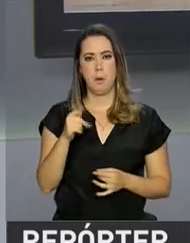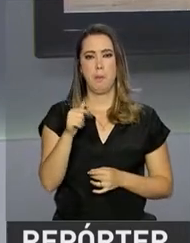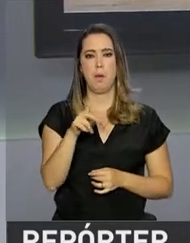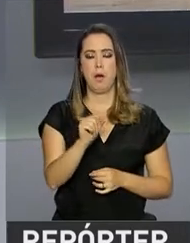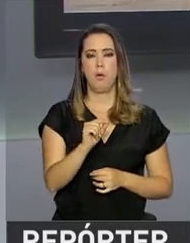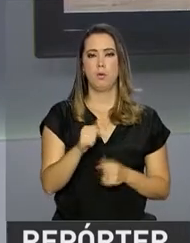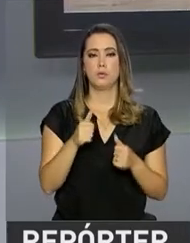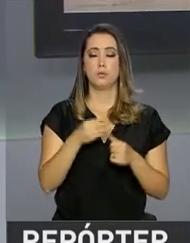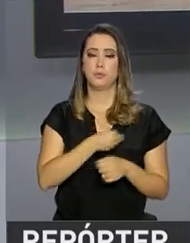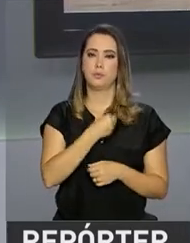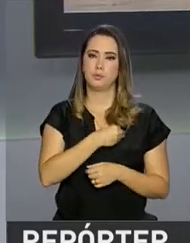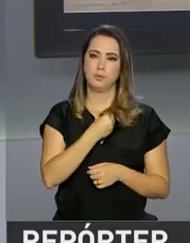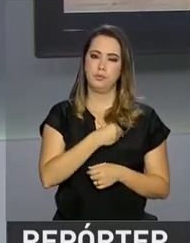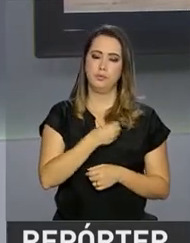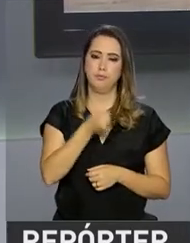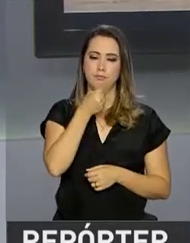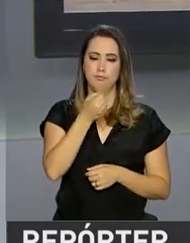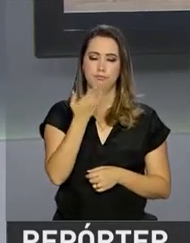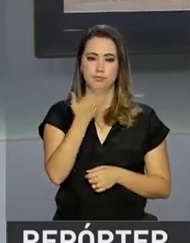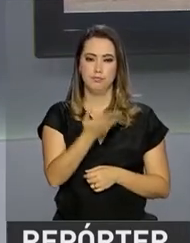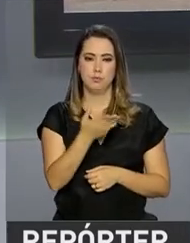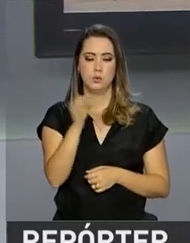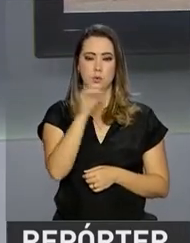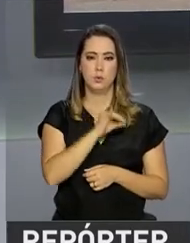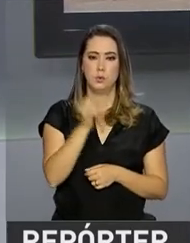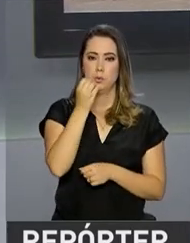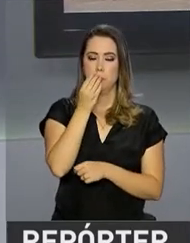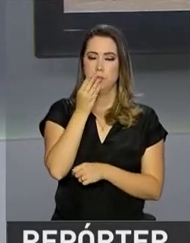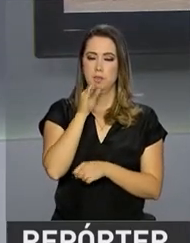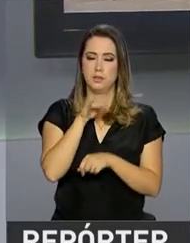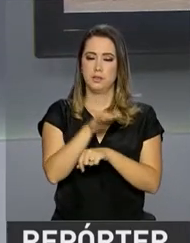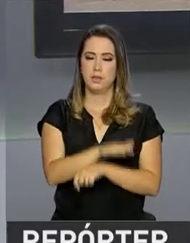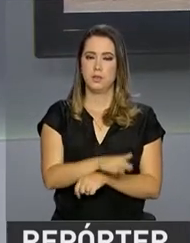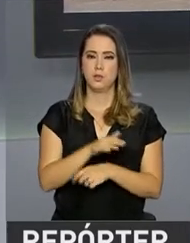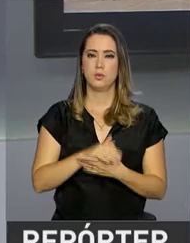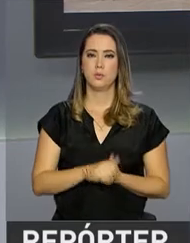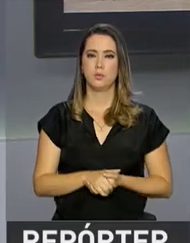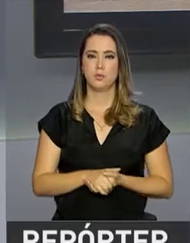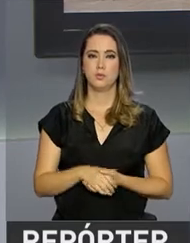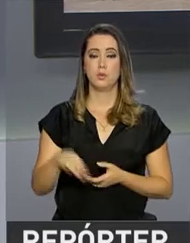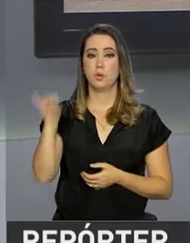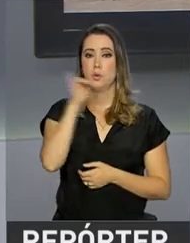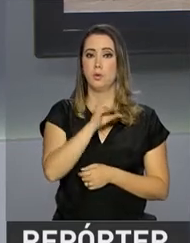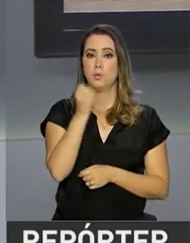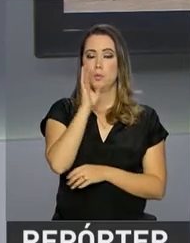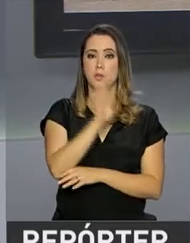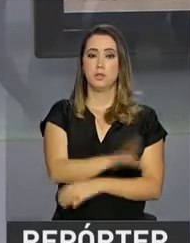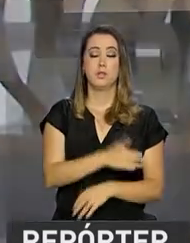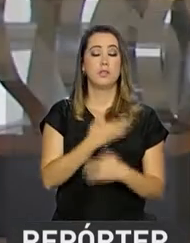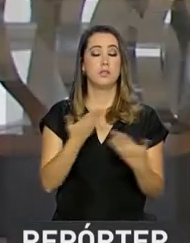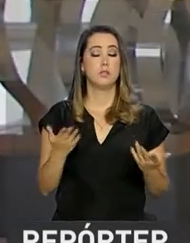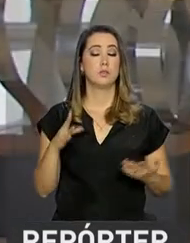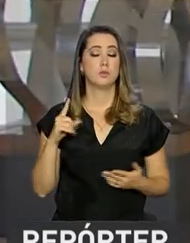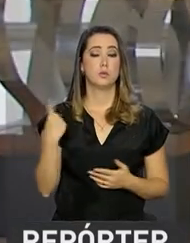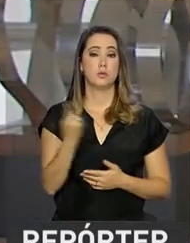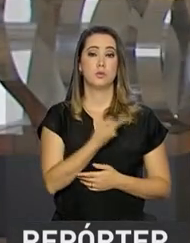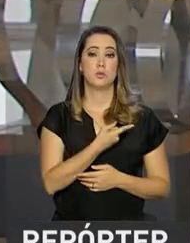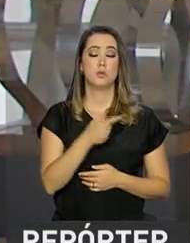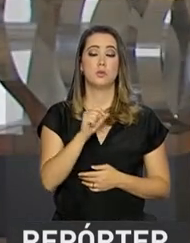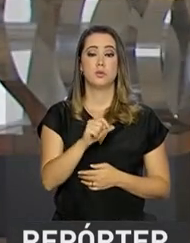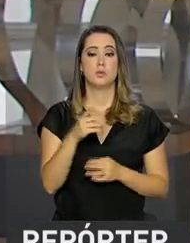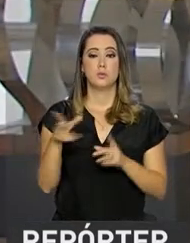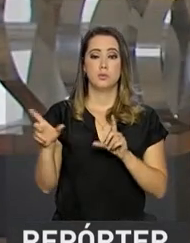sálvia que está ao vivo no palácio do planalto paulo boa tarde ela já me boa tarde boa tarde a todos que nos assistem na tv